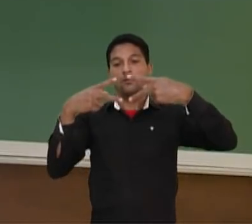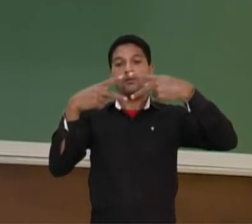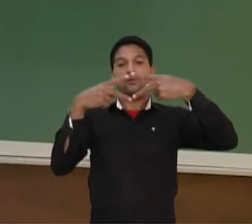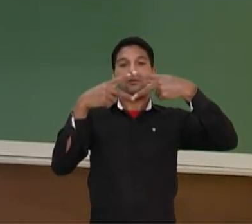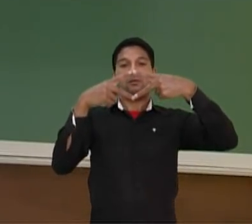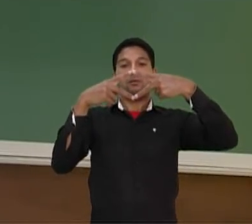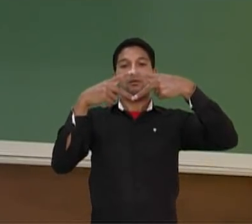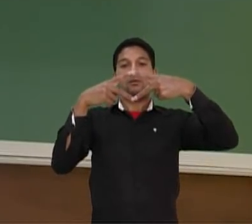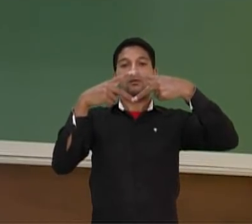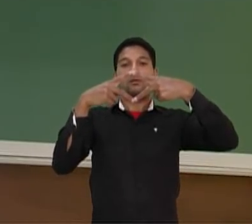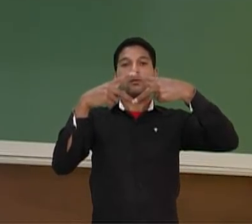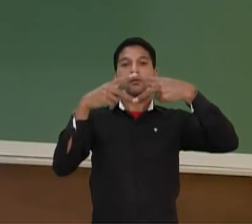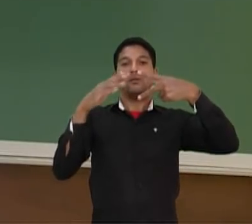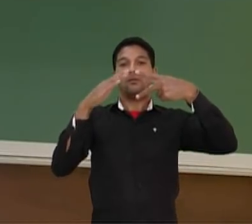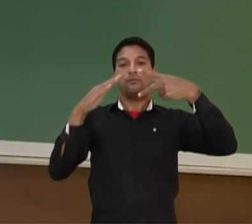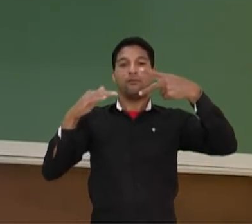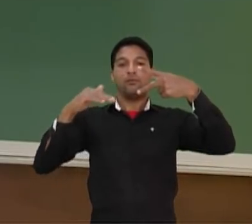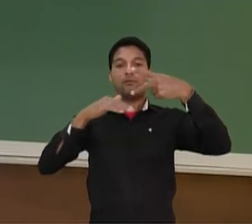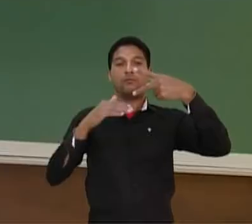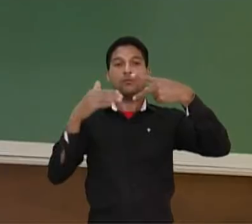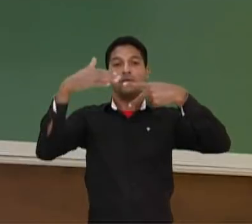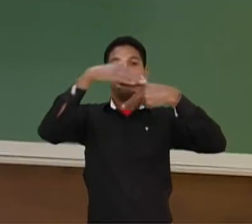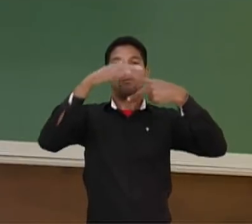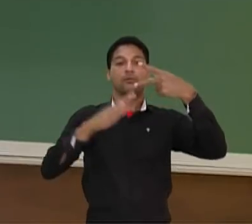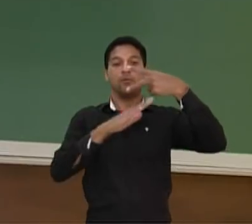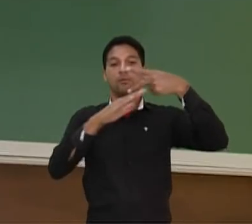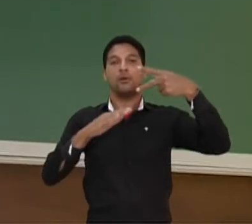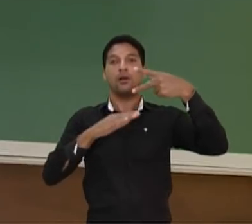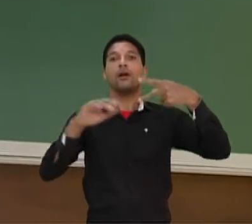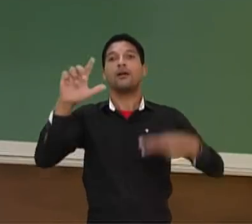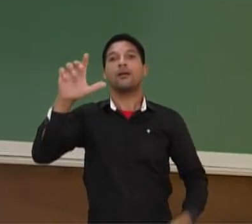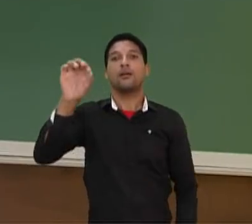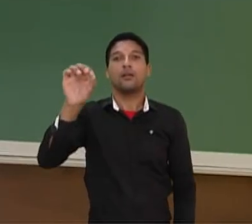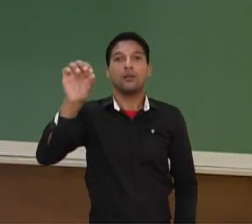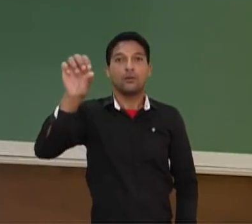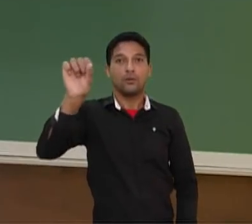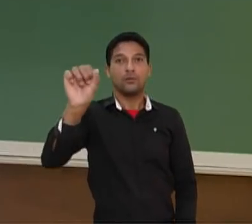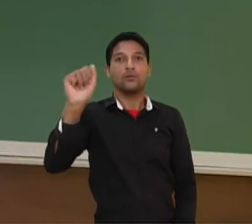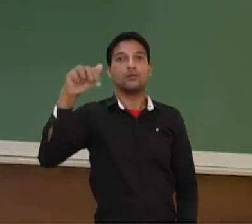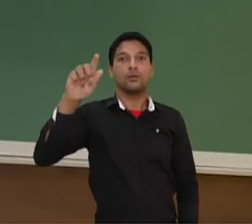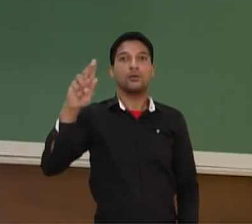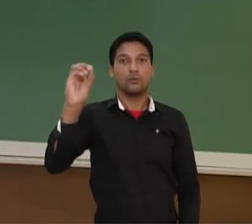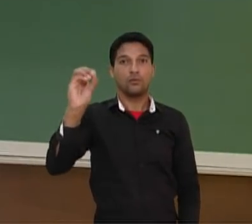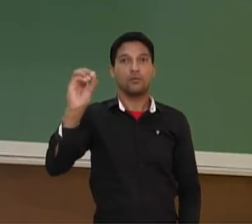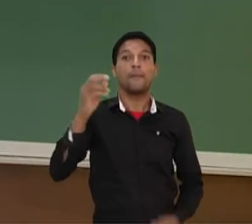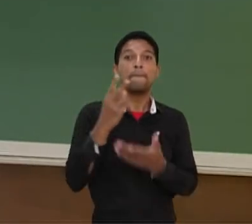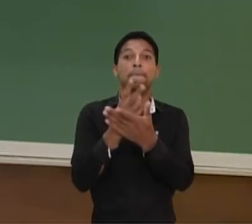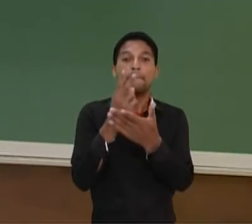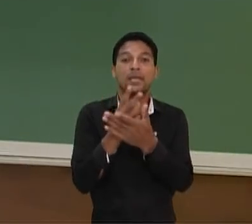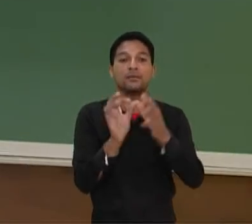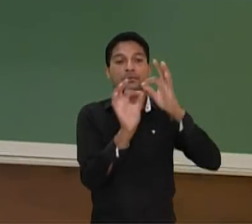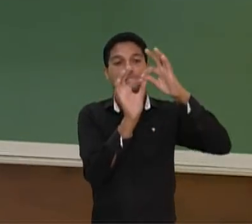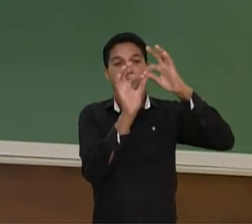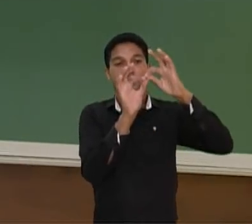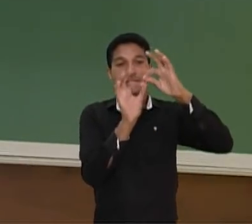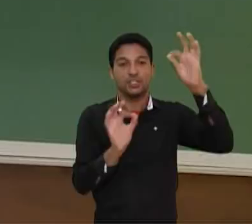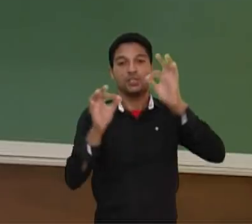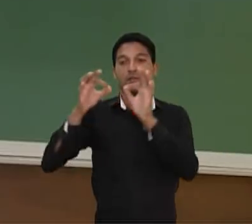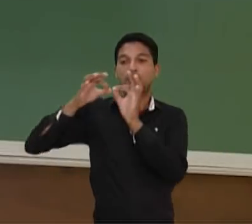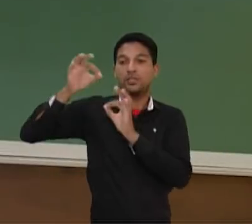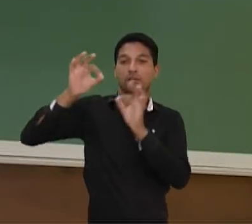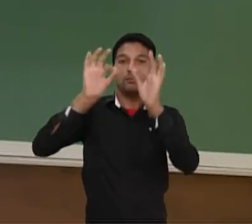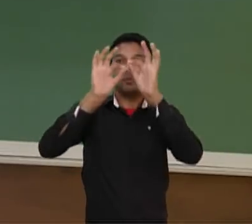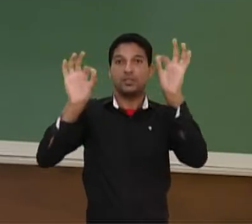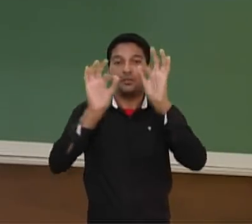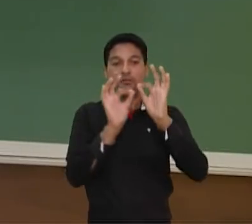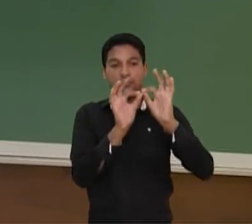esses quatro lados têm a mesma medida. Esses 4 lados formam, então, o losango. Certo? A número